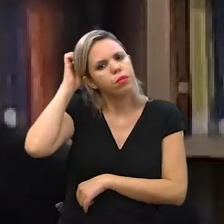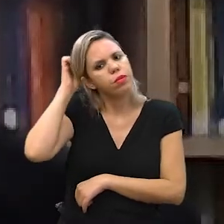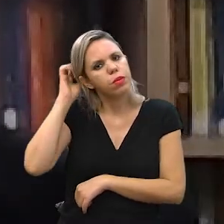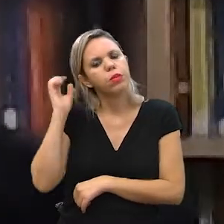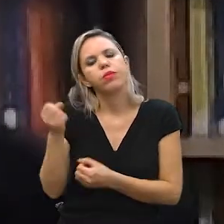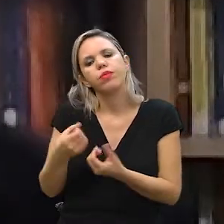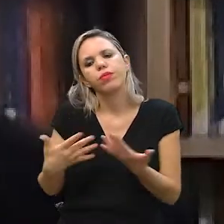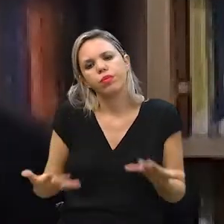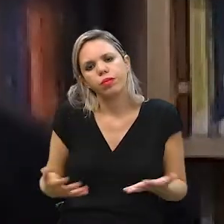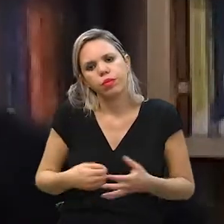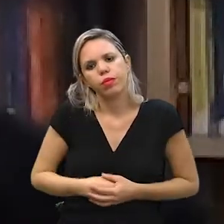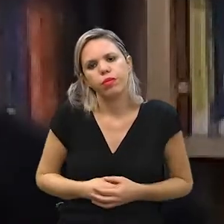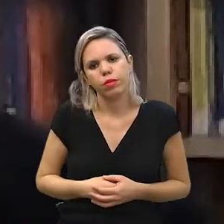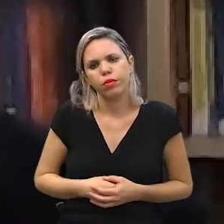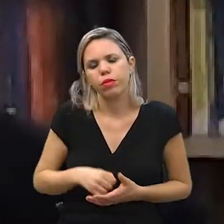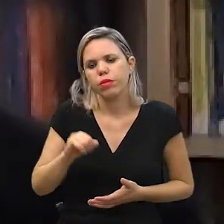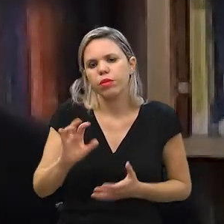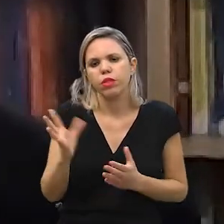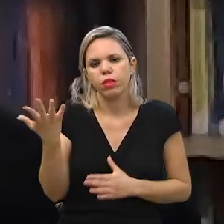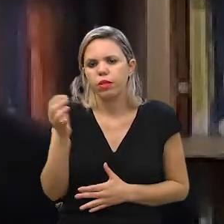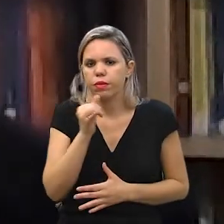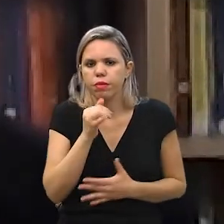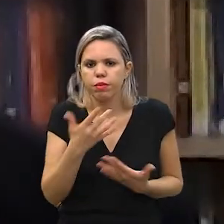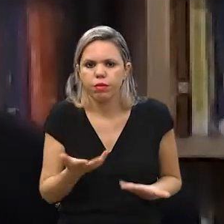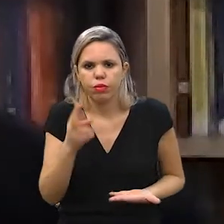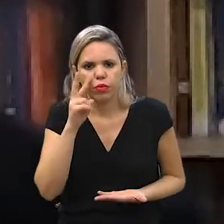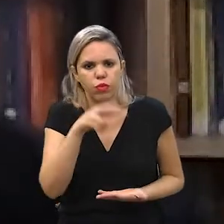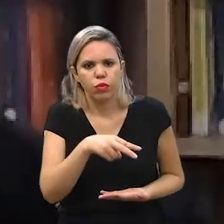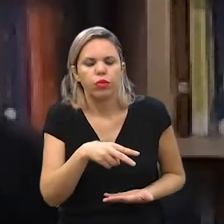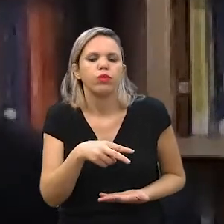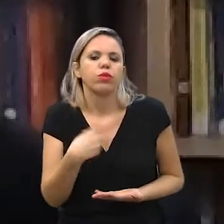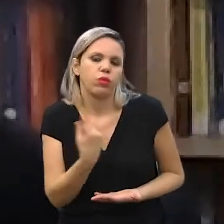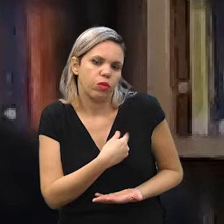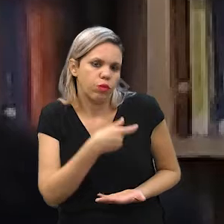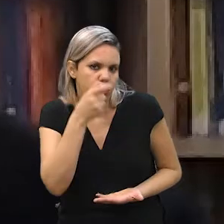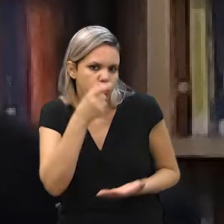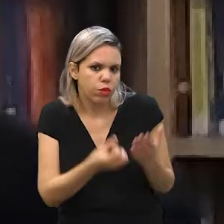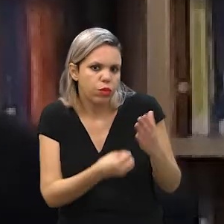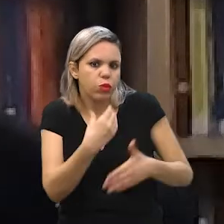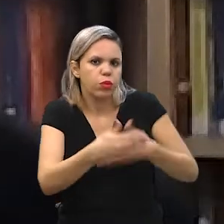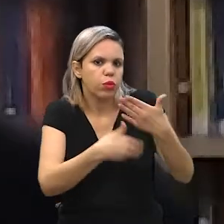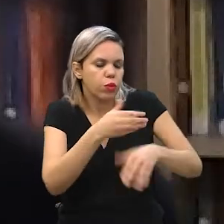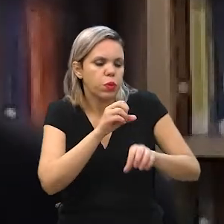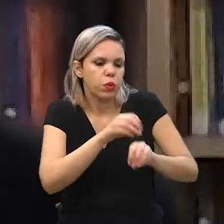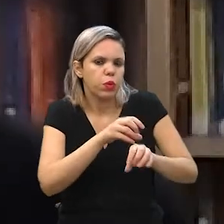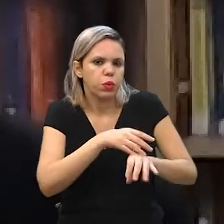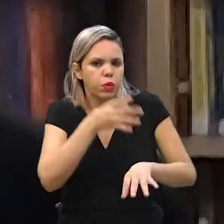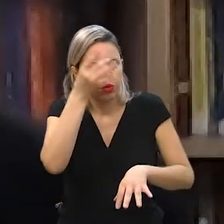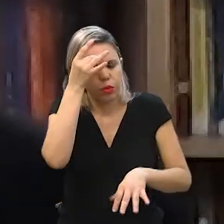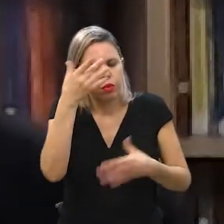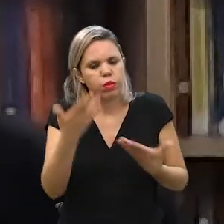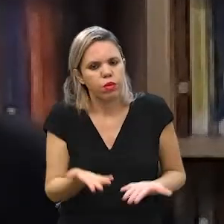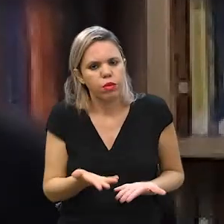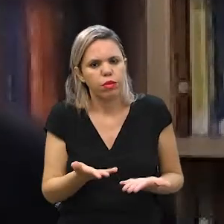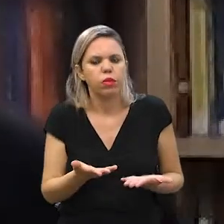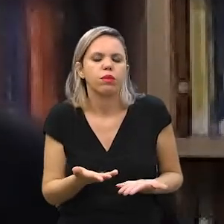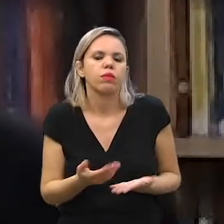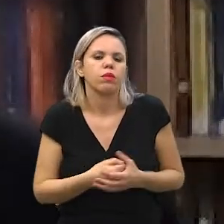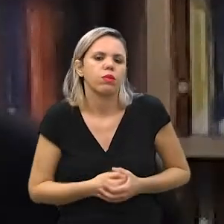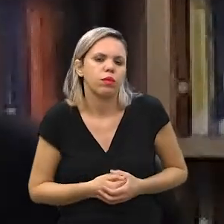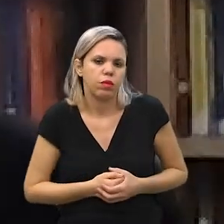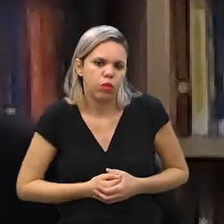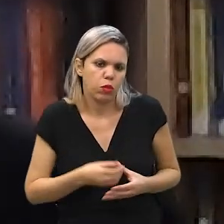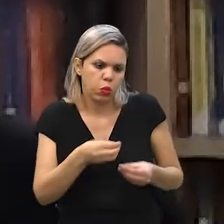essas demandas, né? Agora, o que acontece é que a gente veio, né, num processo educacional conteudista, e